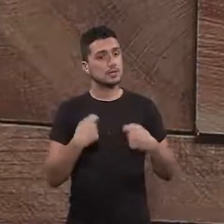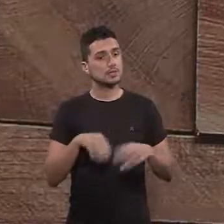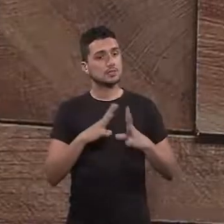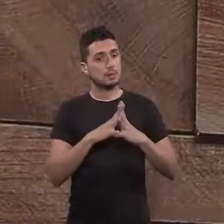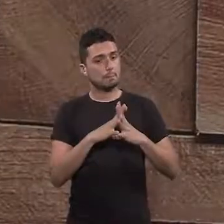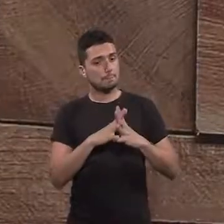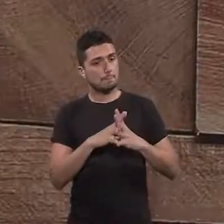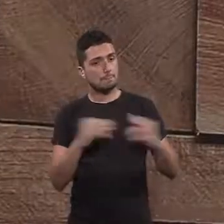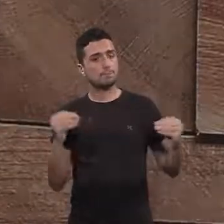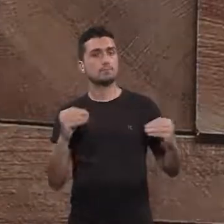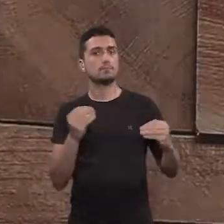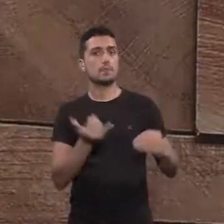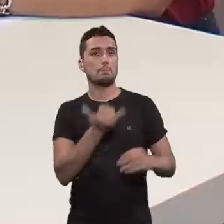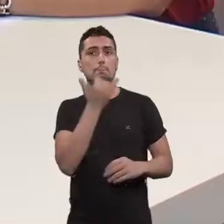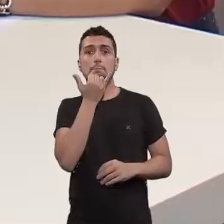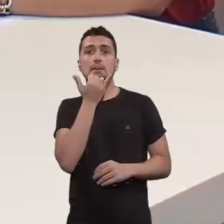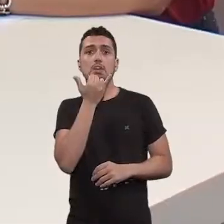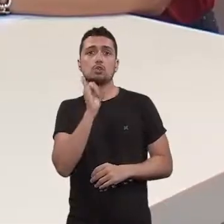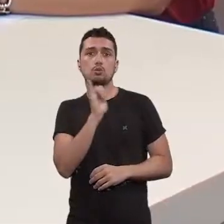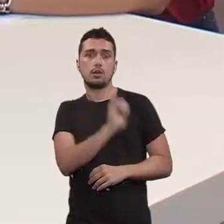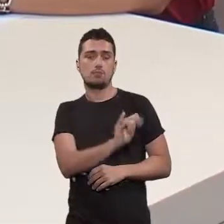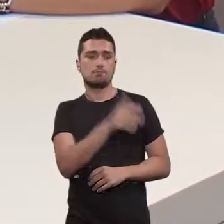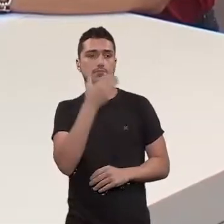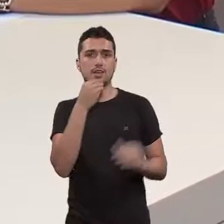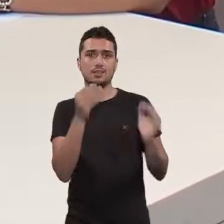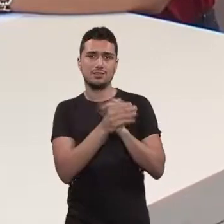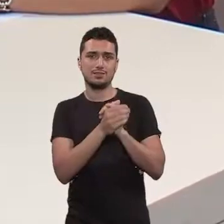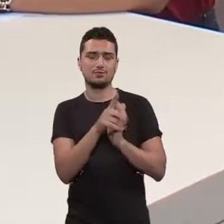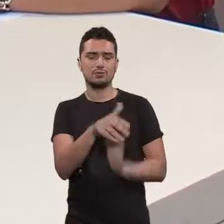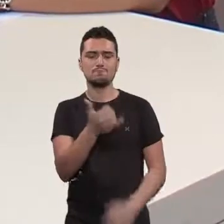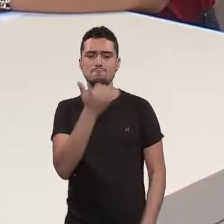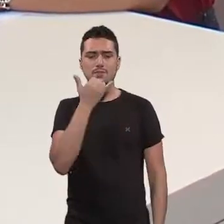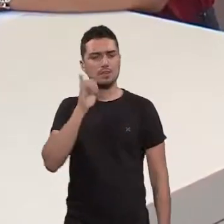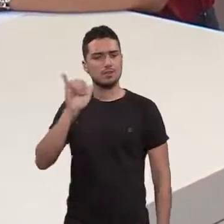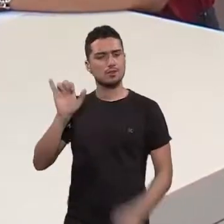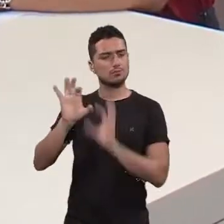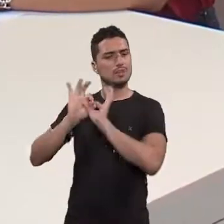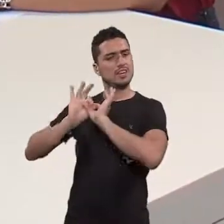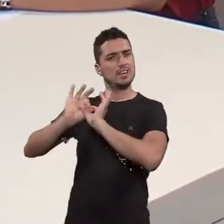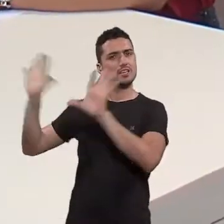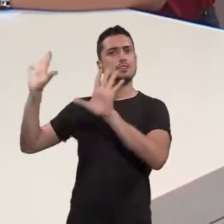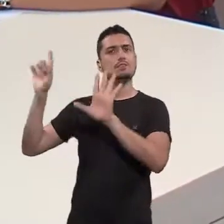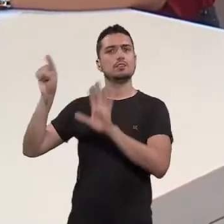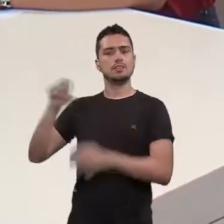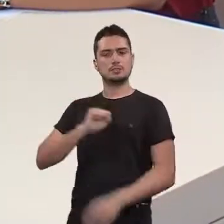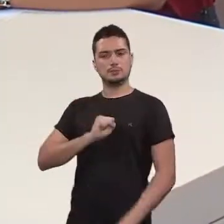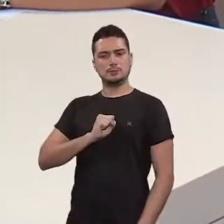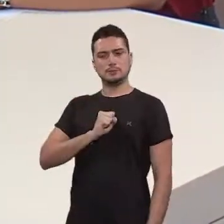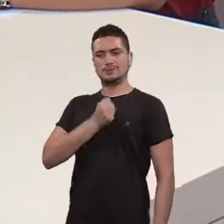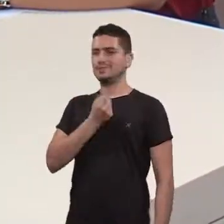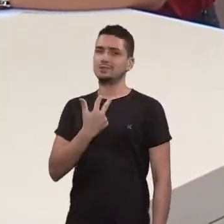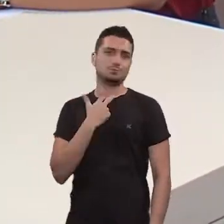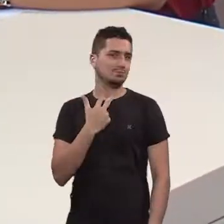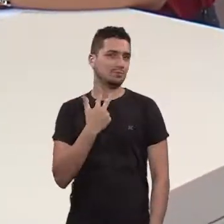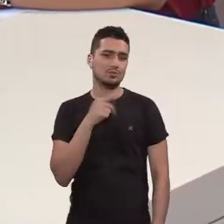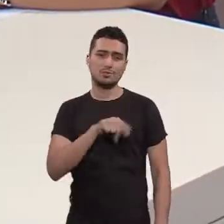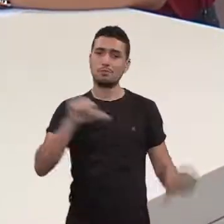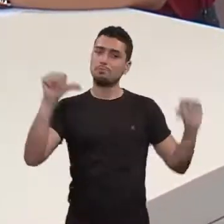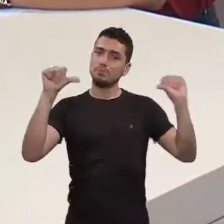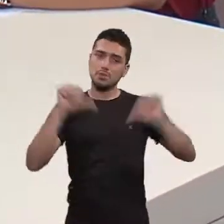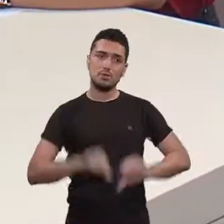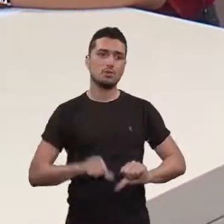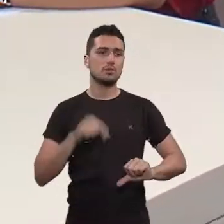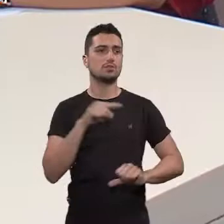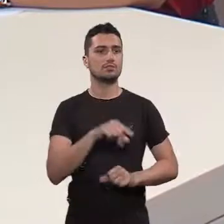marido. Você precisa se harmonizar com ele. Enquanto você guardar esses seus sentimentos, essa mágoa que você